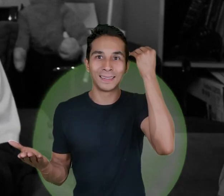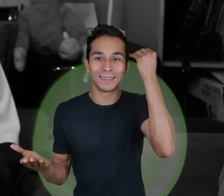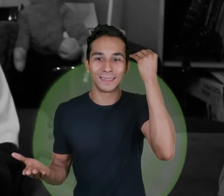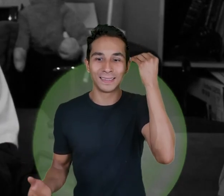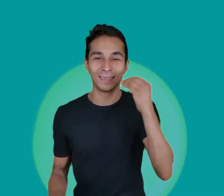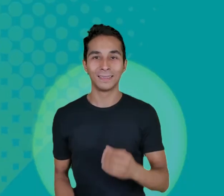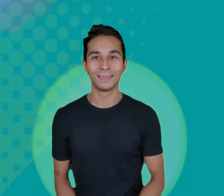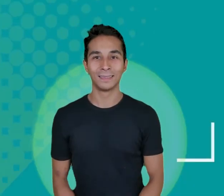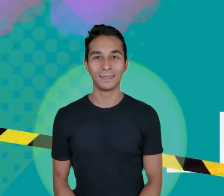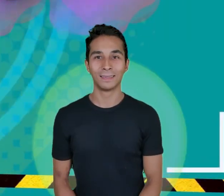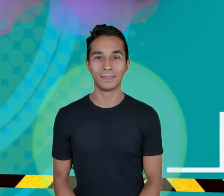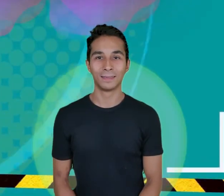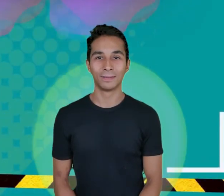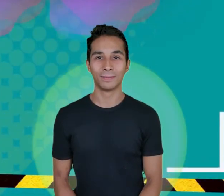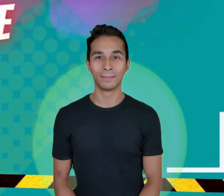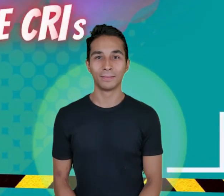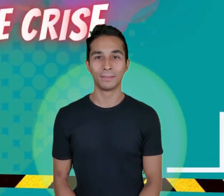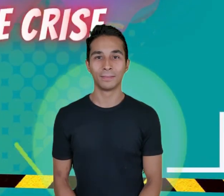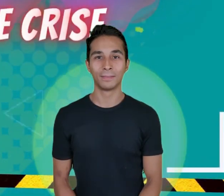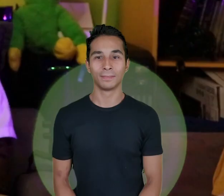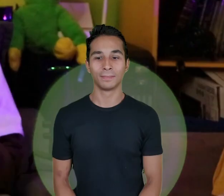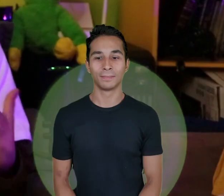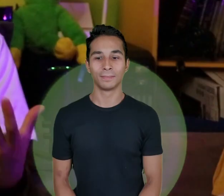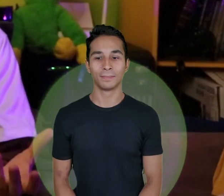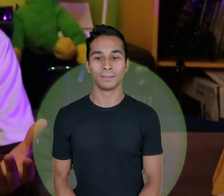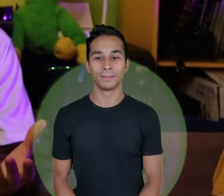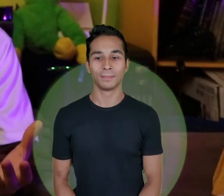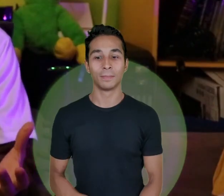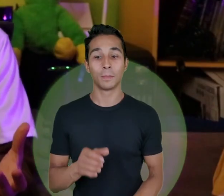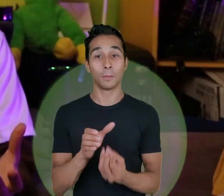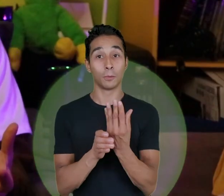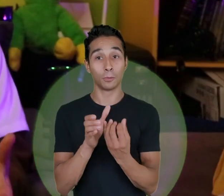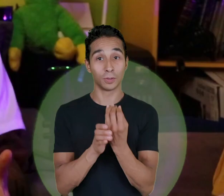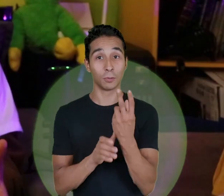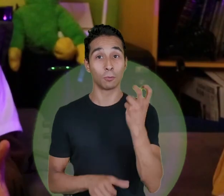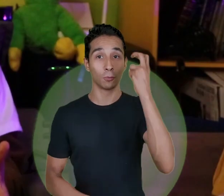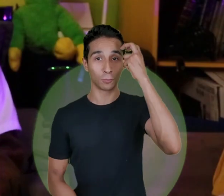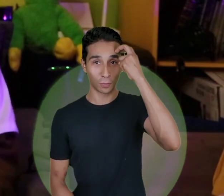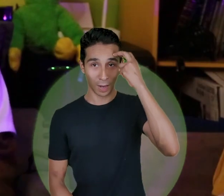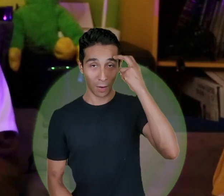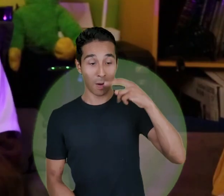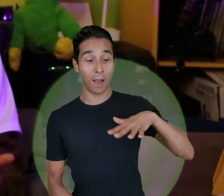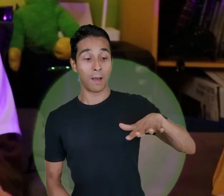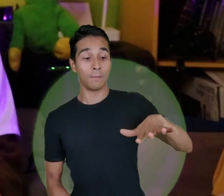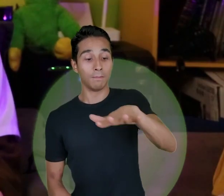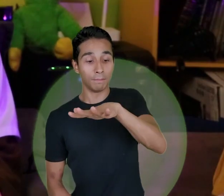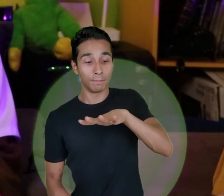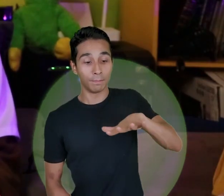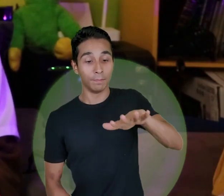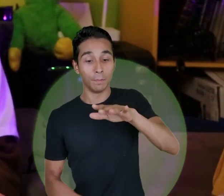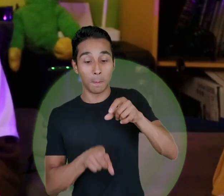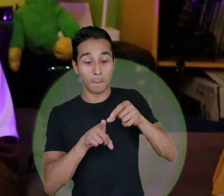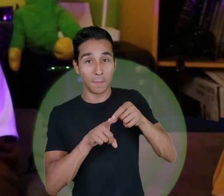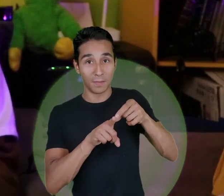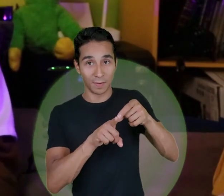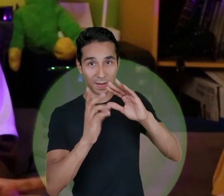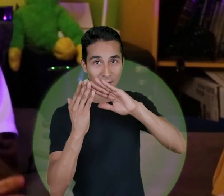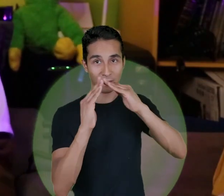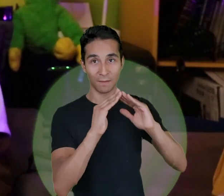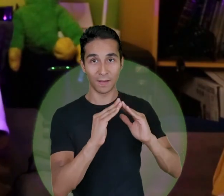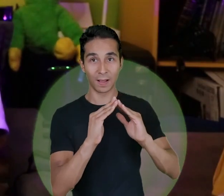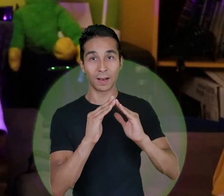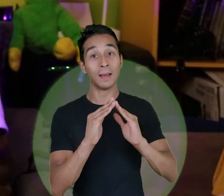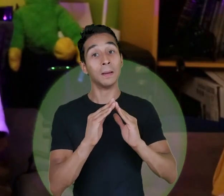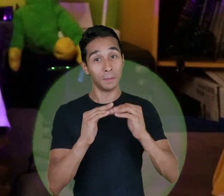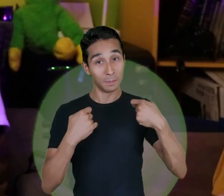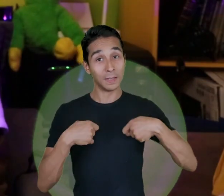Eu perdi todinho. Em produção cultural e periferia, a gente não pode esquecer de falar que a gente